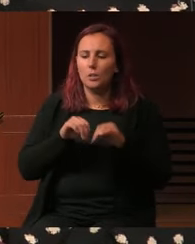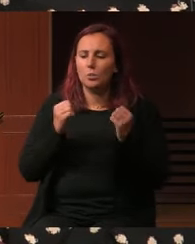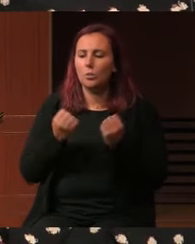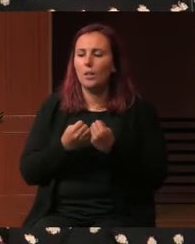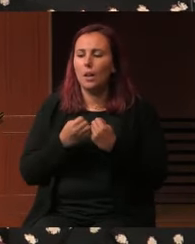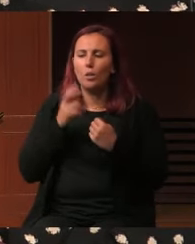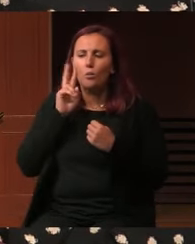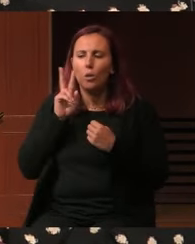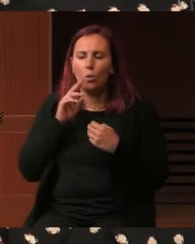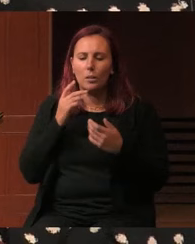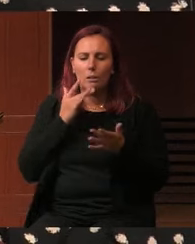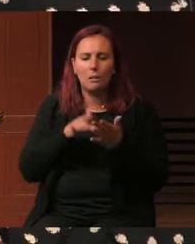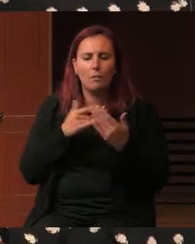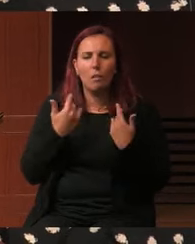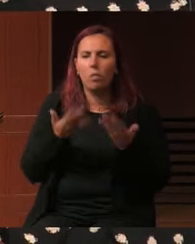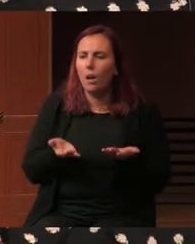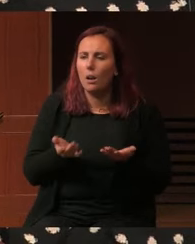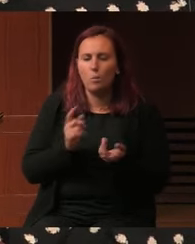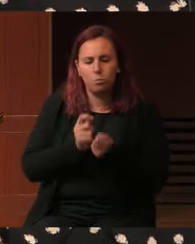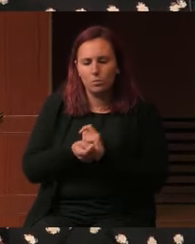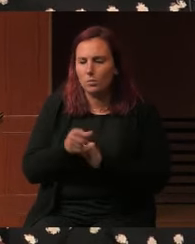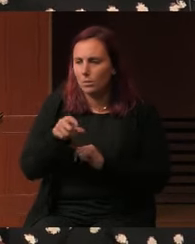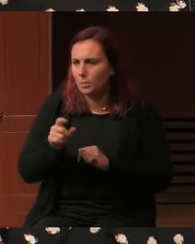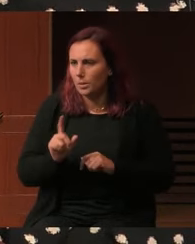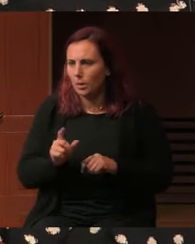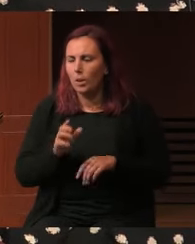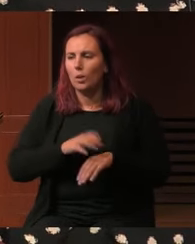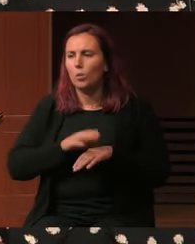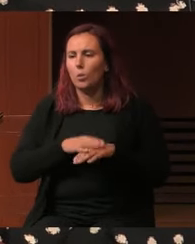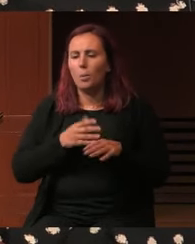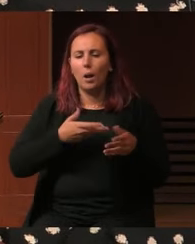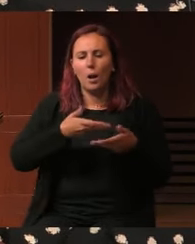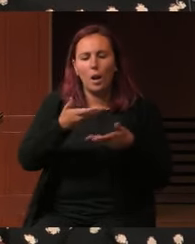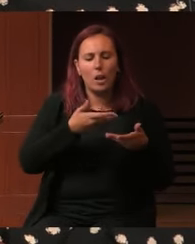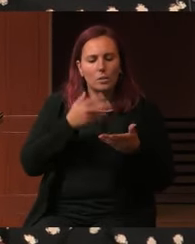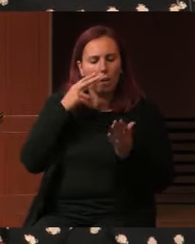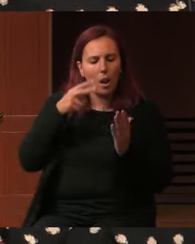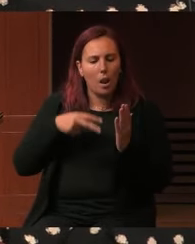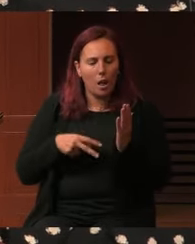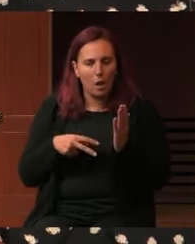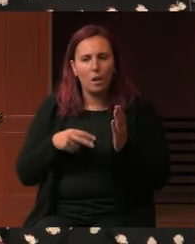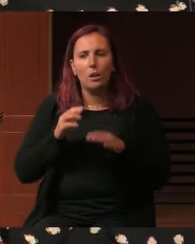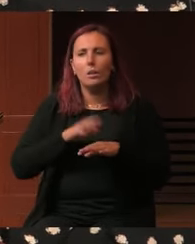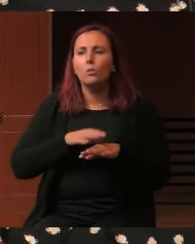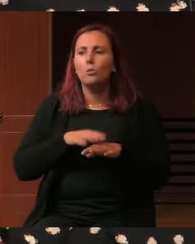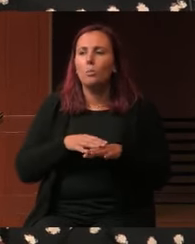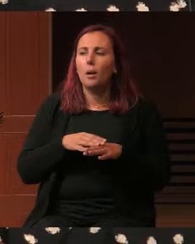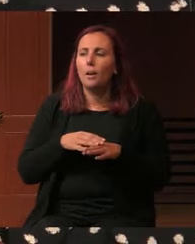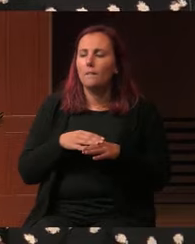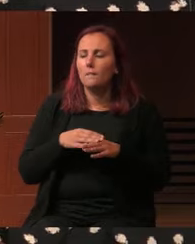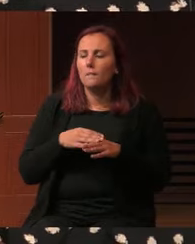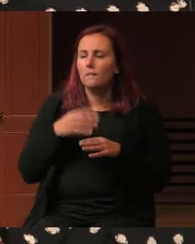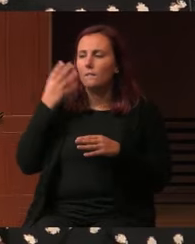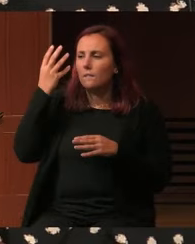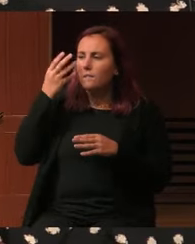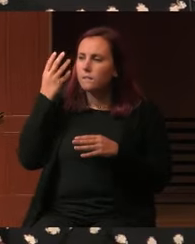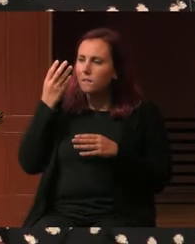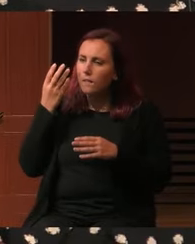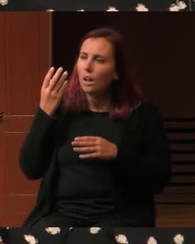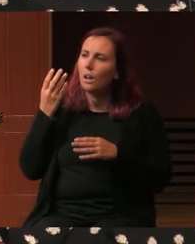ao livro. A sociedade espera que, da nossa relação com a leitura, para além deste prazer